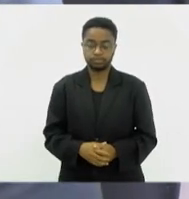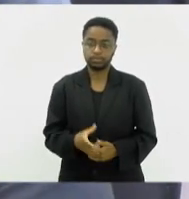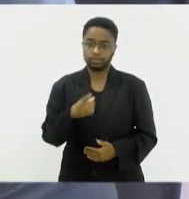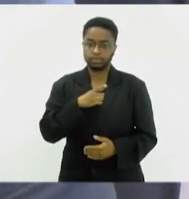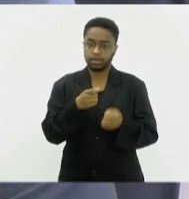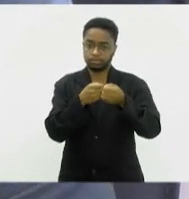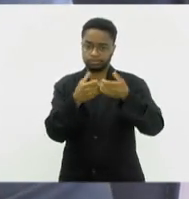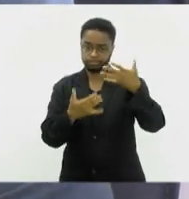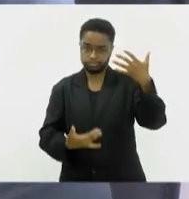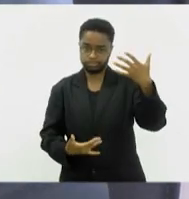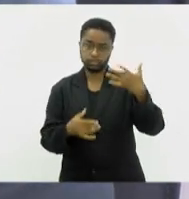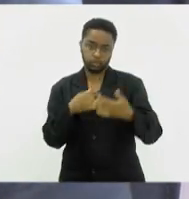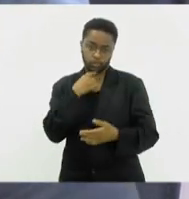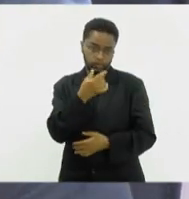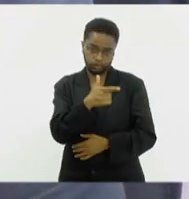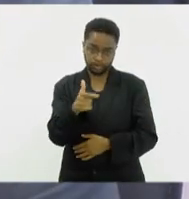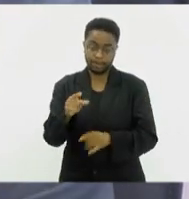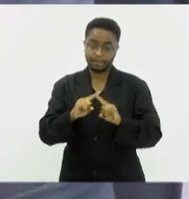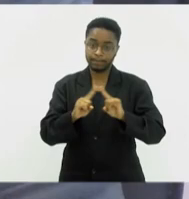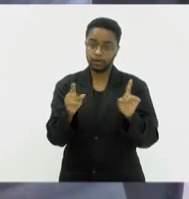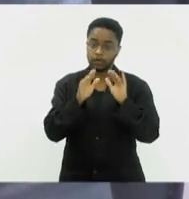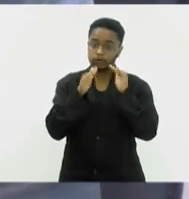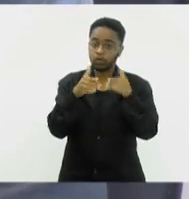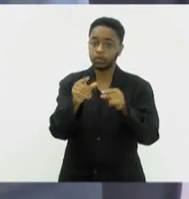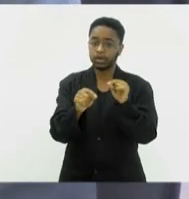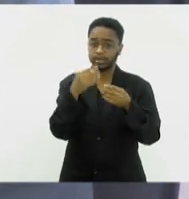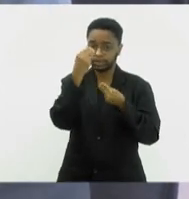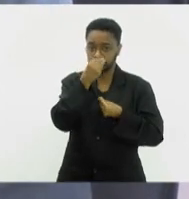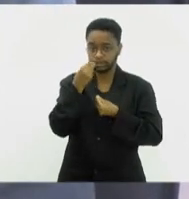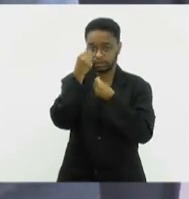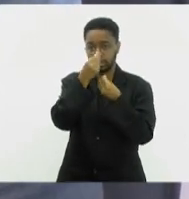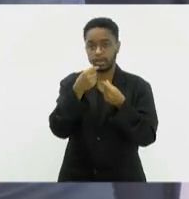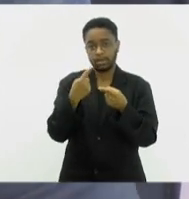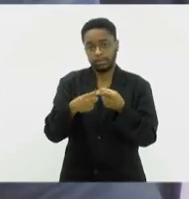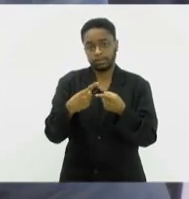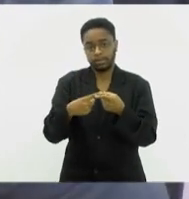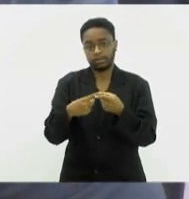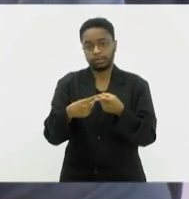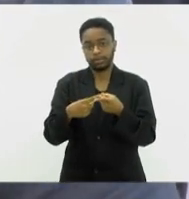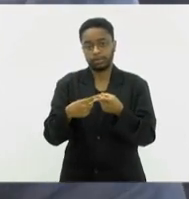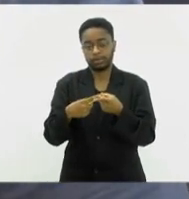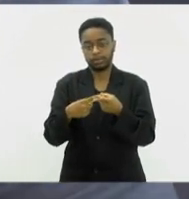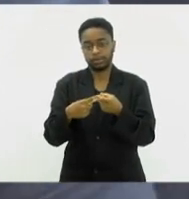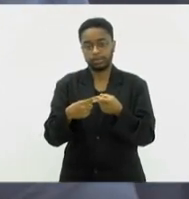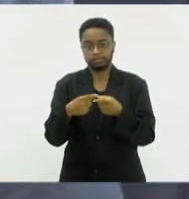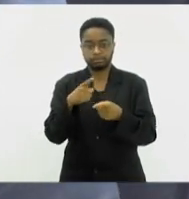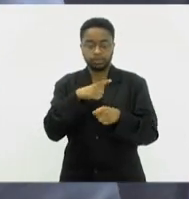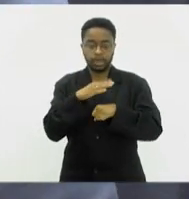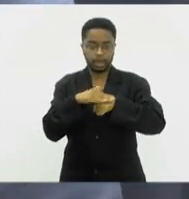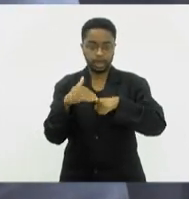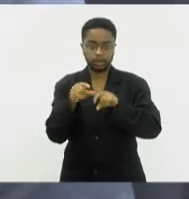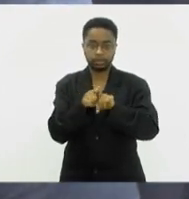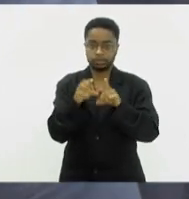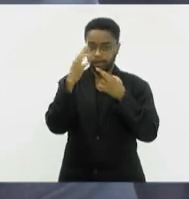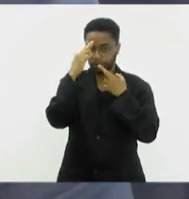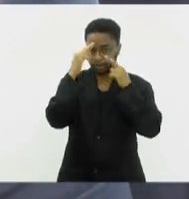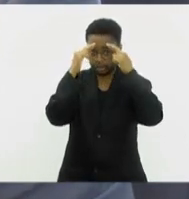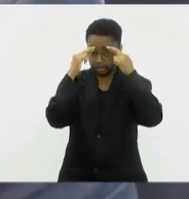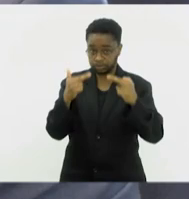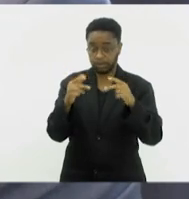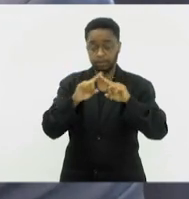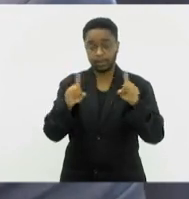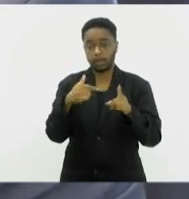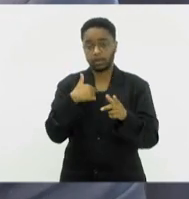vasto currículo, não há dúvida, mas absolutamente voltado para a questão da sexualidade e tudo mais. Assim, com todo o carinho e respeito, não